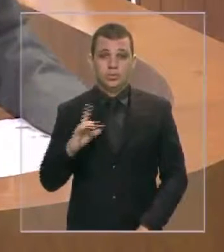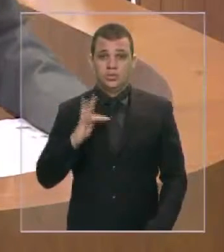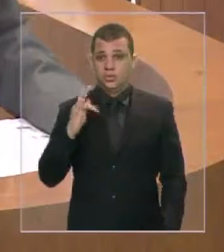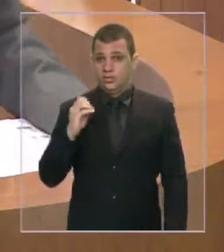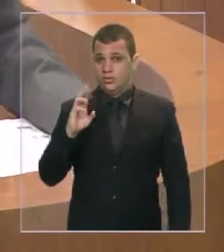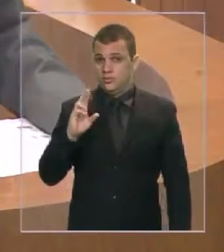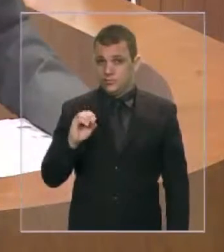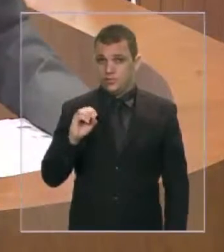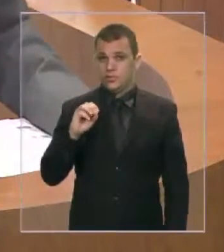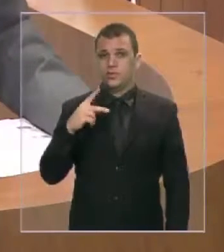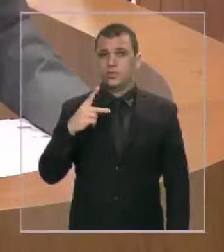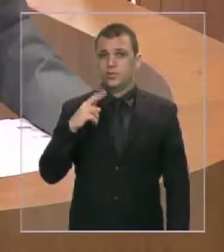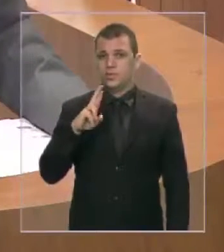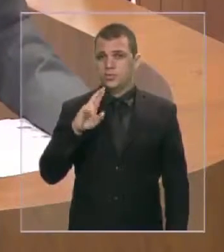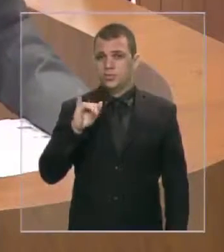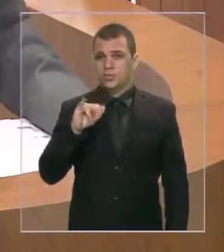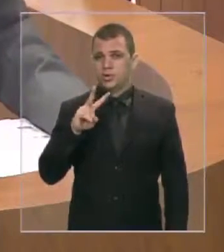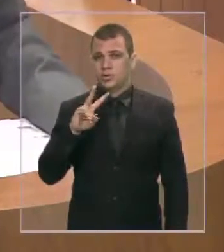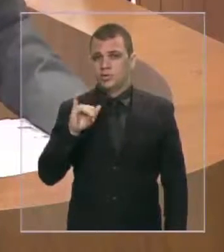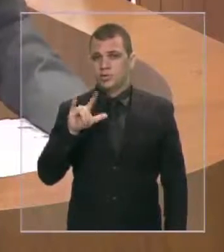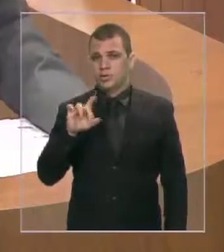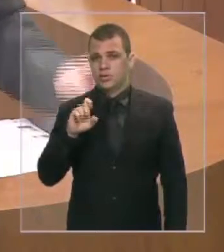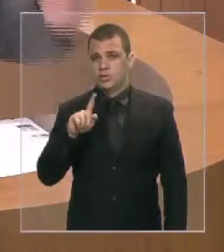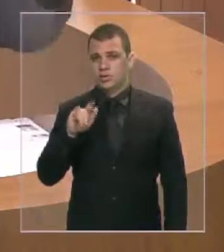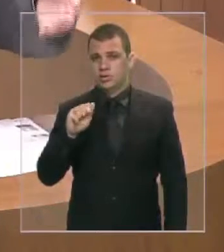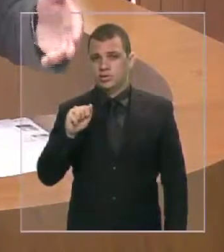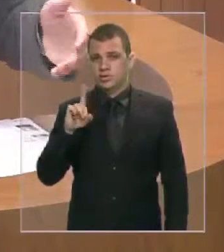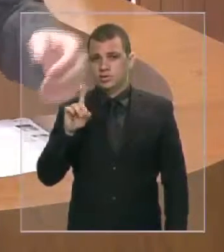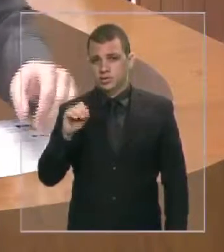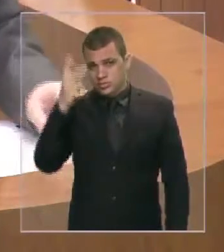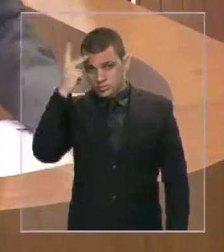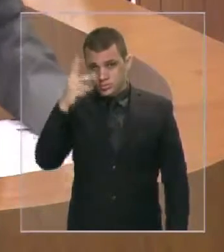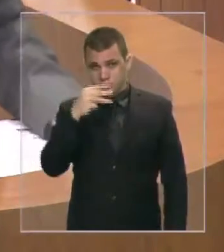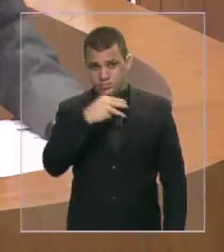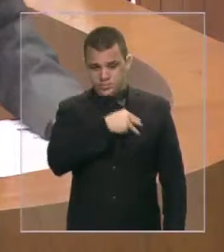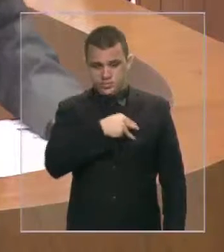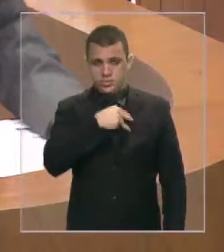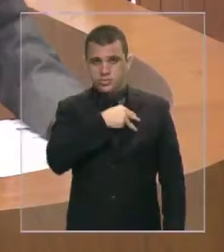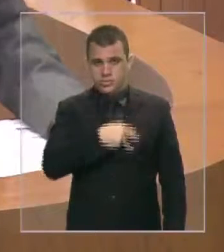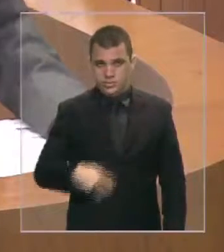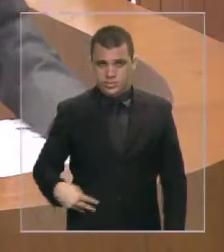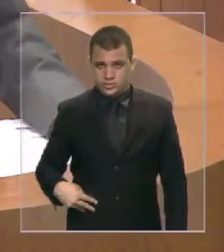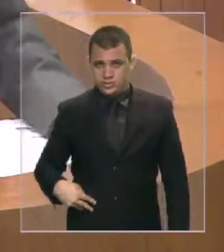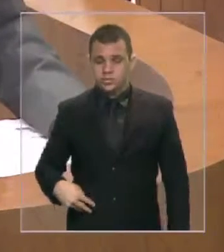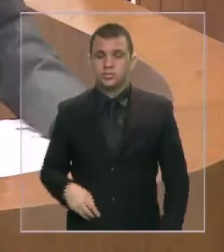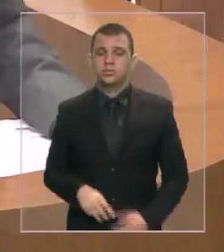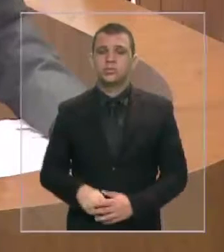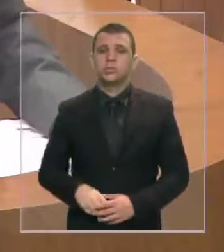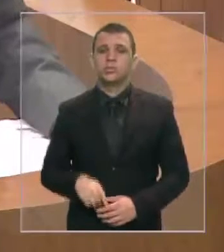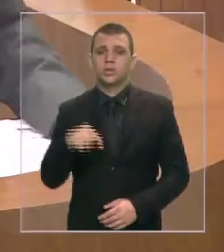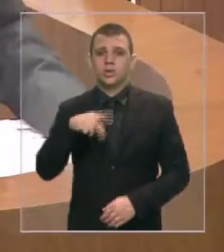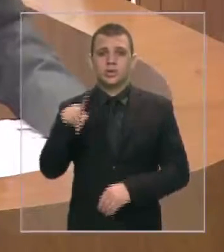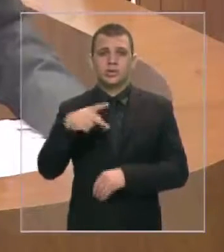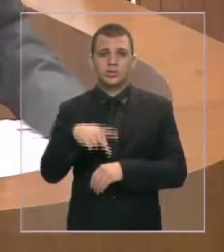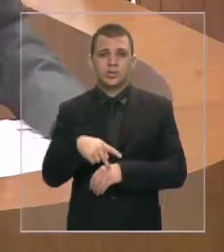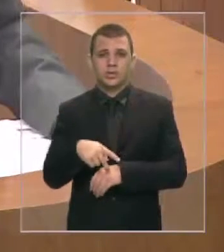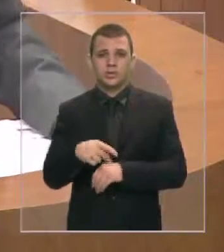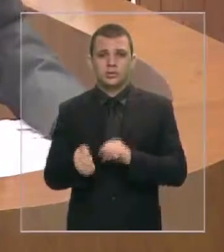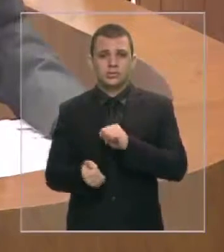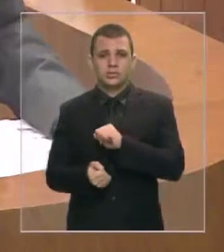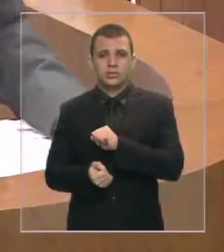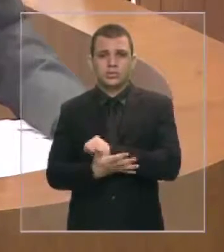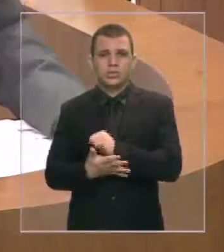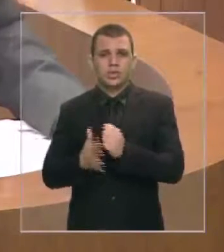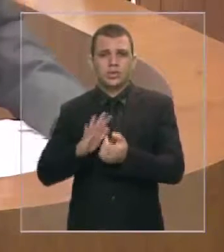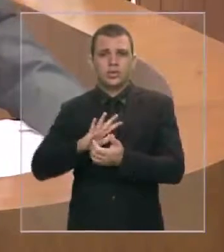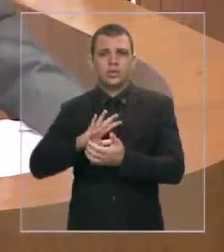dos ministros. Diz o juiz: um país sem corrupção da sociedade, é